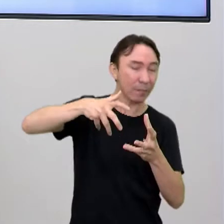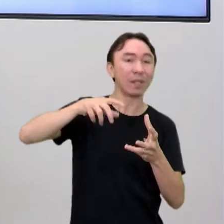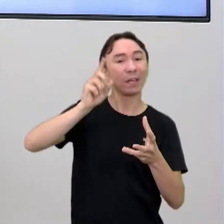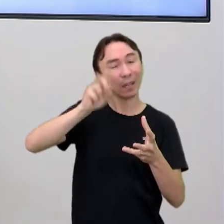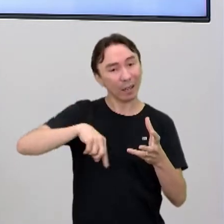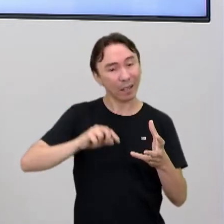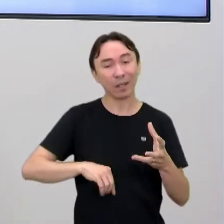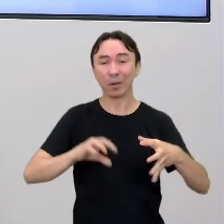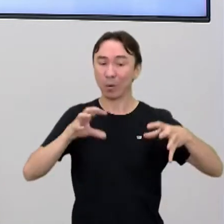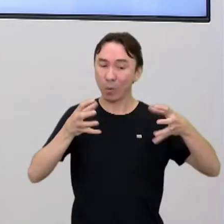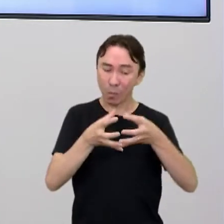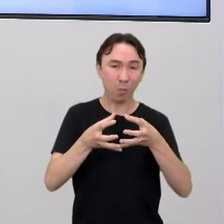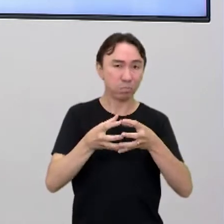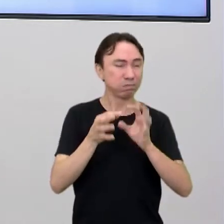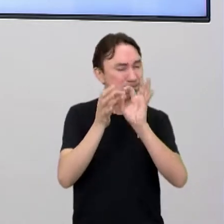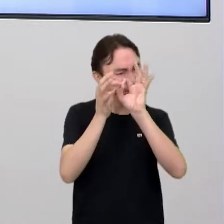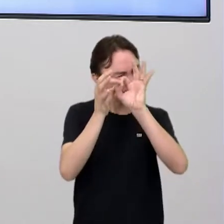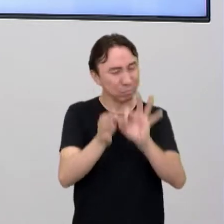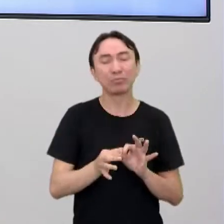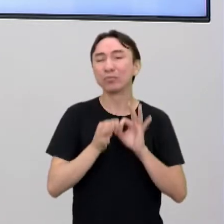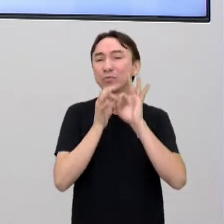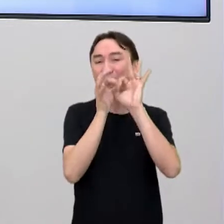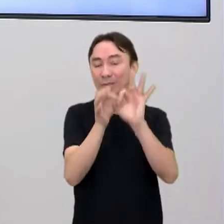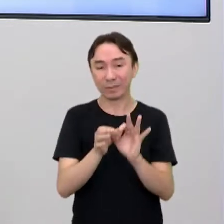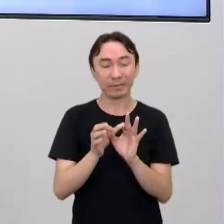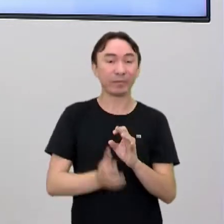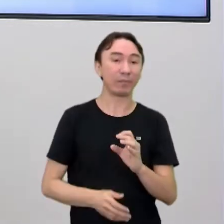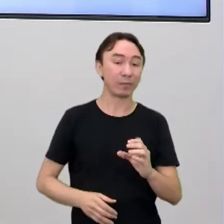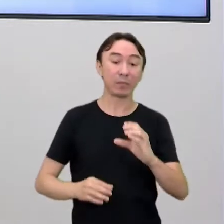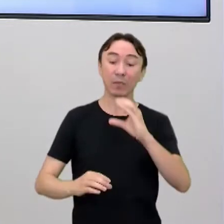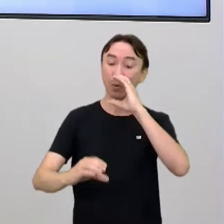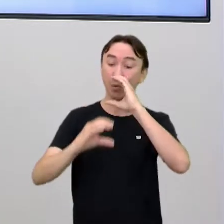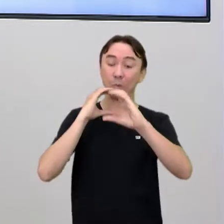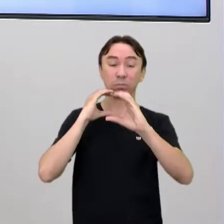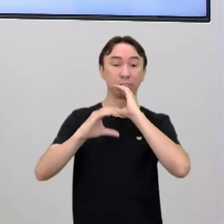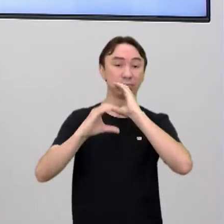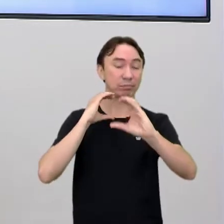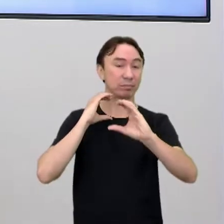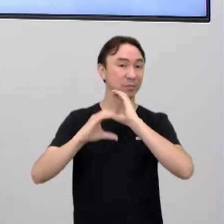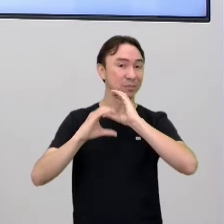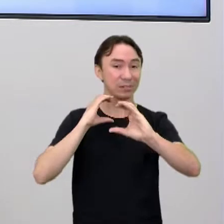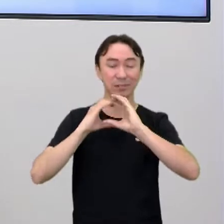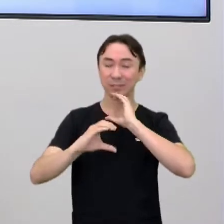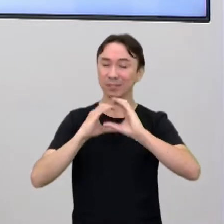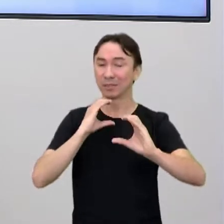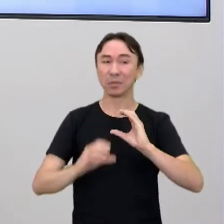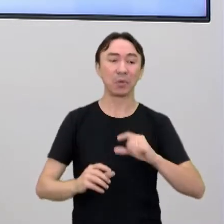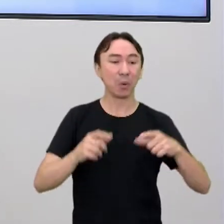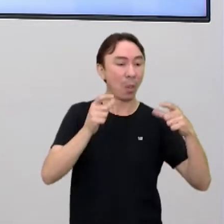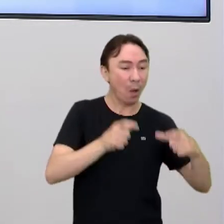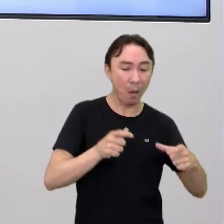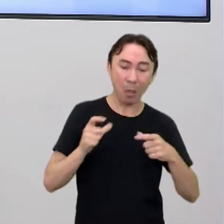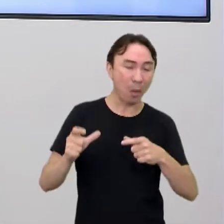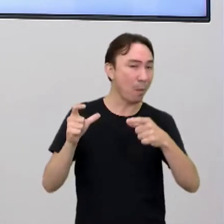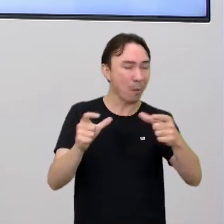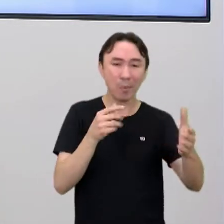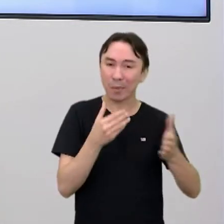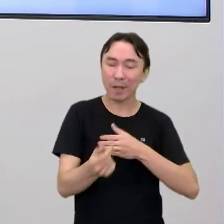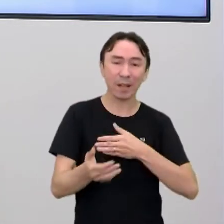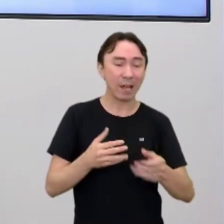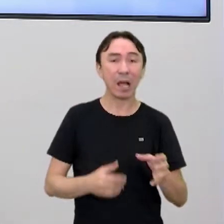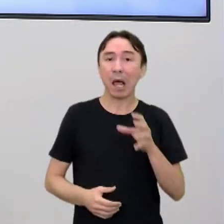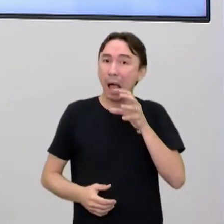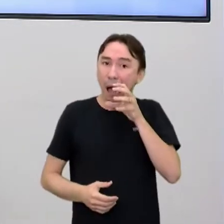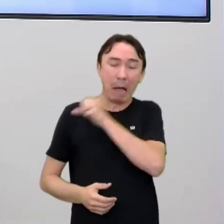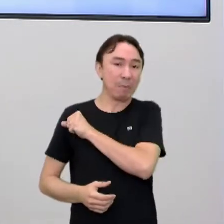a comunicação em qualquer região do mundo passa a ser rápida, passa a ser fácil, passa a